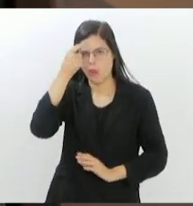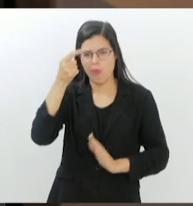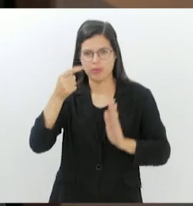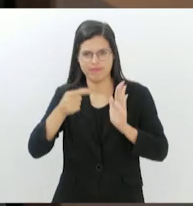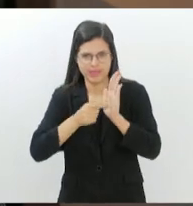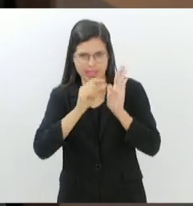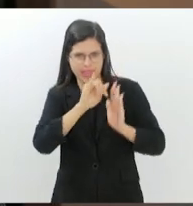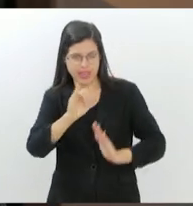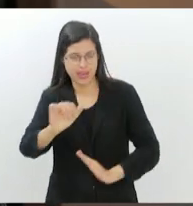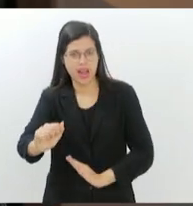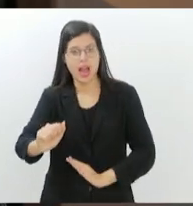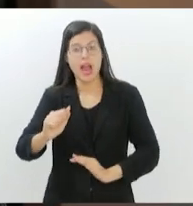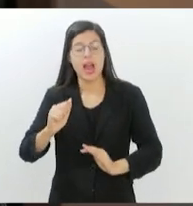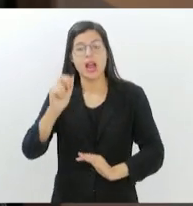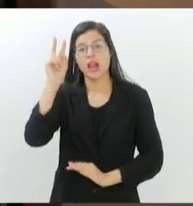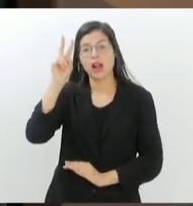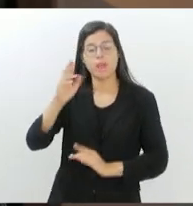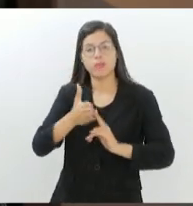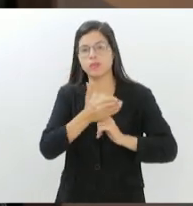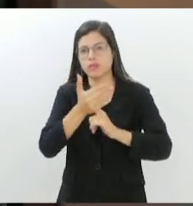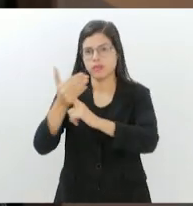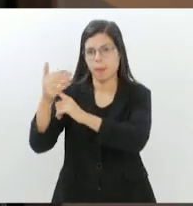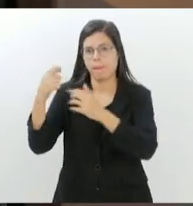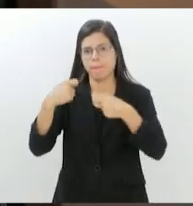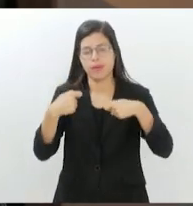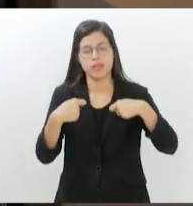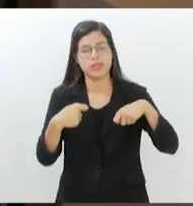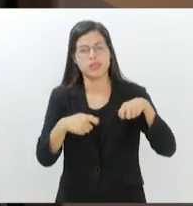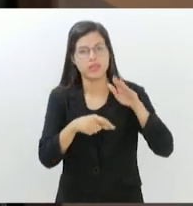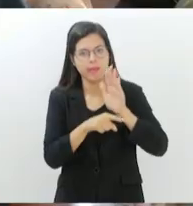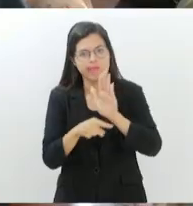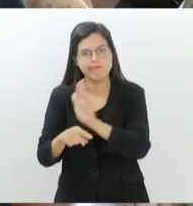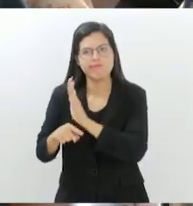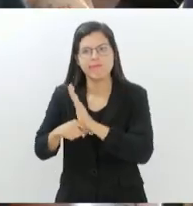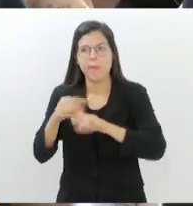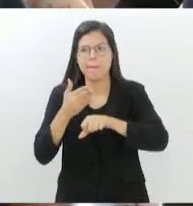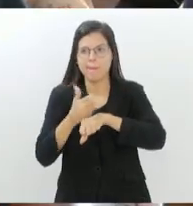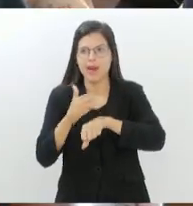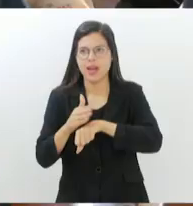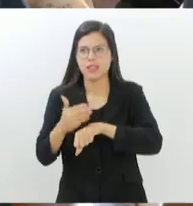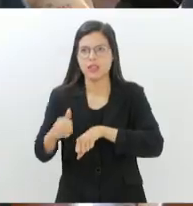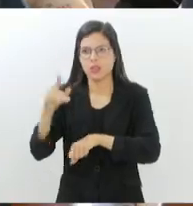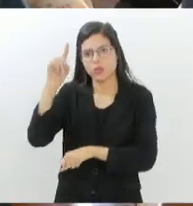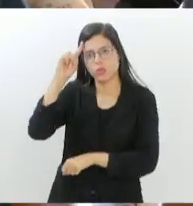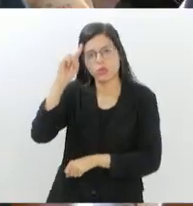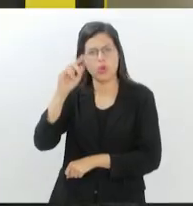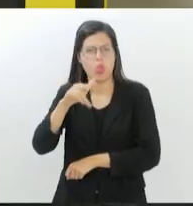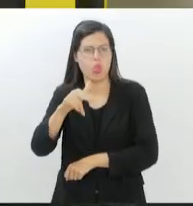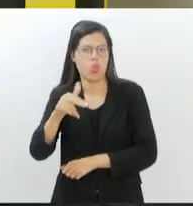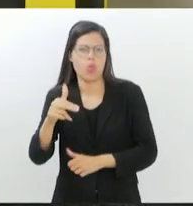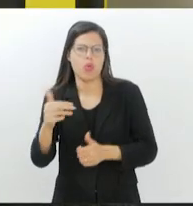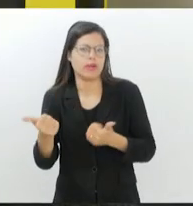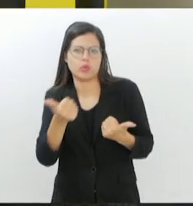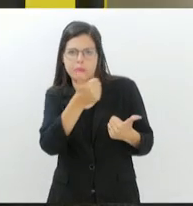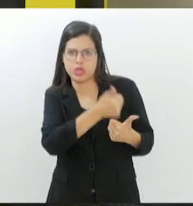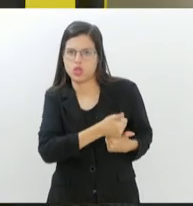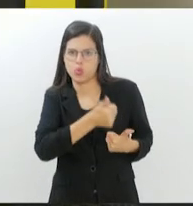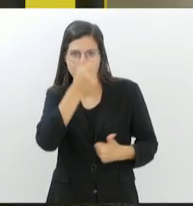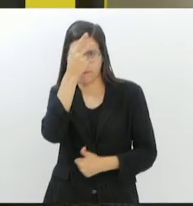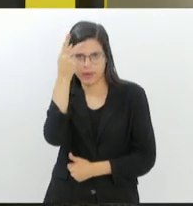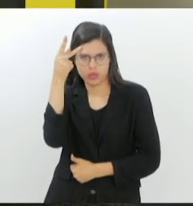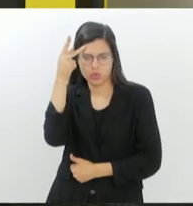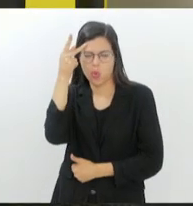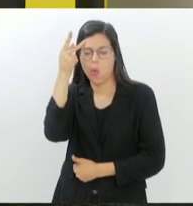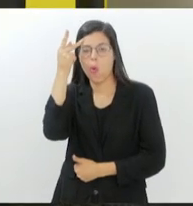e lembrou que a tecnologia deve contribuir com as práticas diárias, mas nunca substituir as pessoas. Ela também destacou